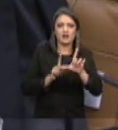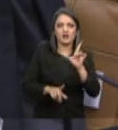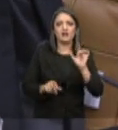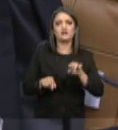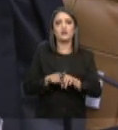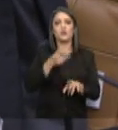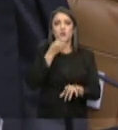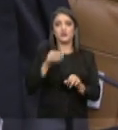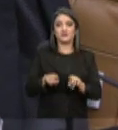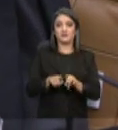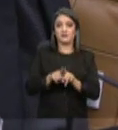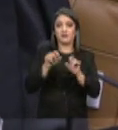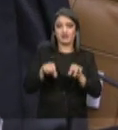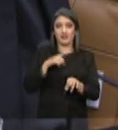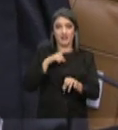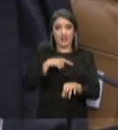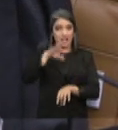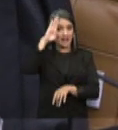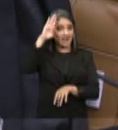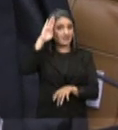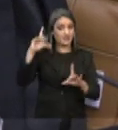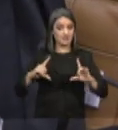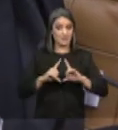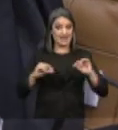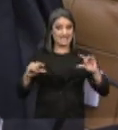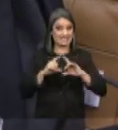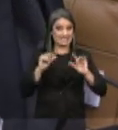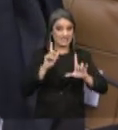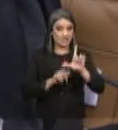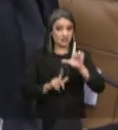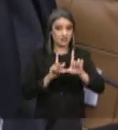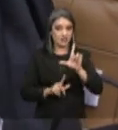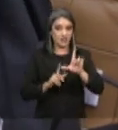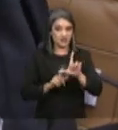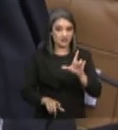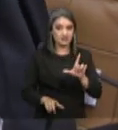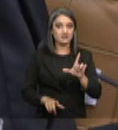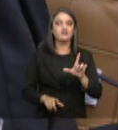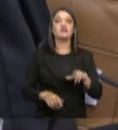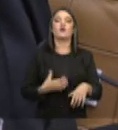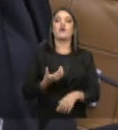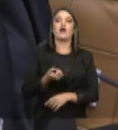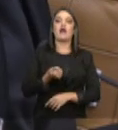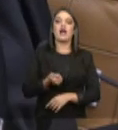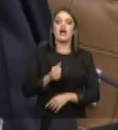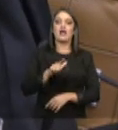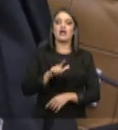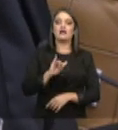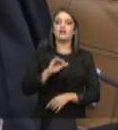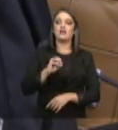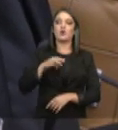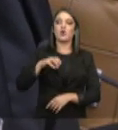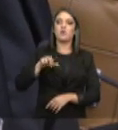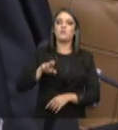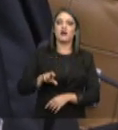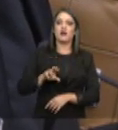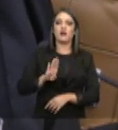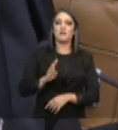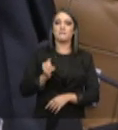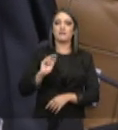cadeira na academia Brasiliense de letras na qual Aliomar Balieiro tomou posse